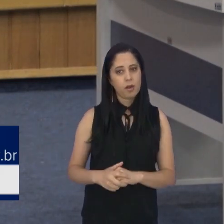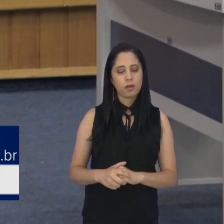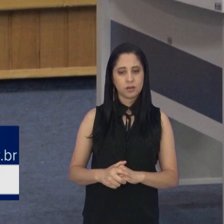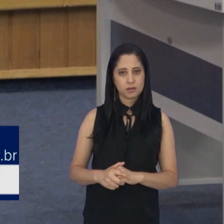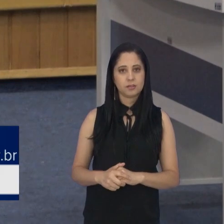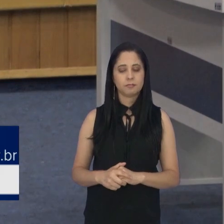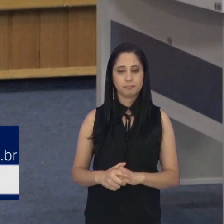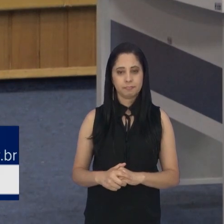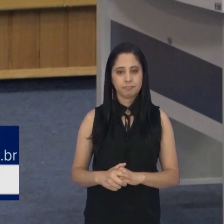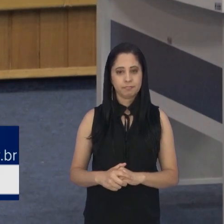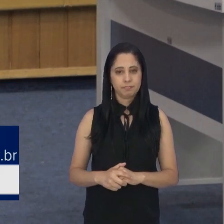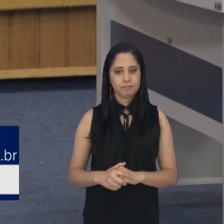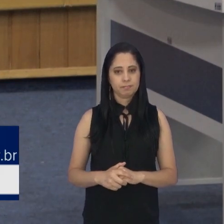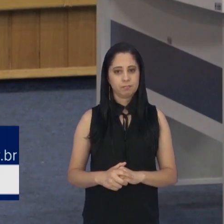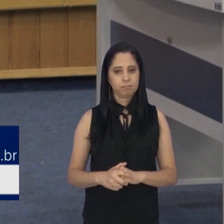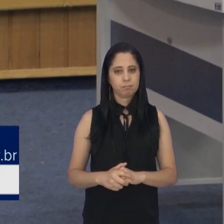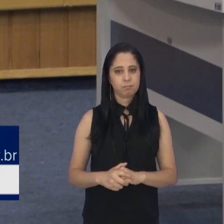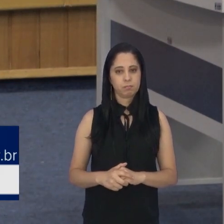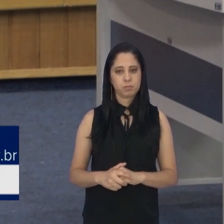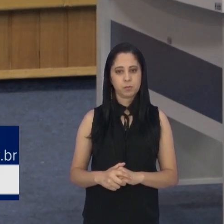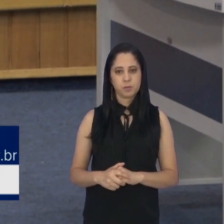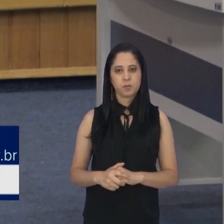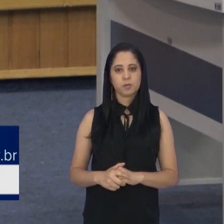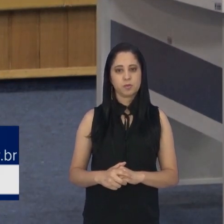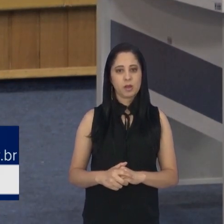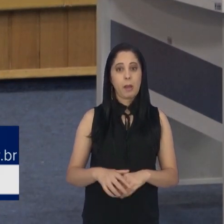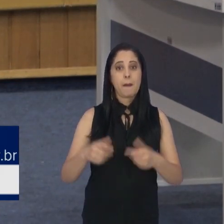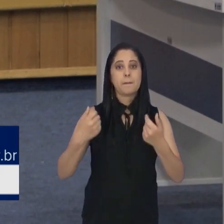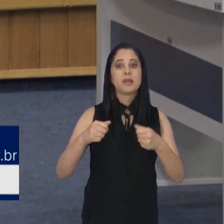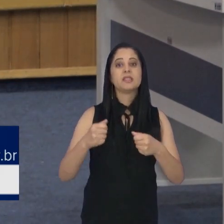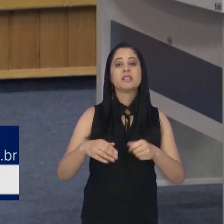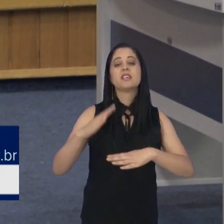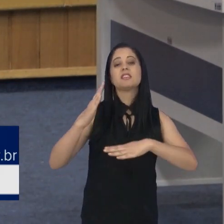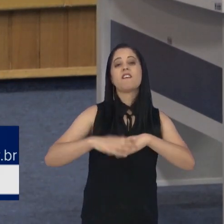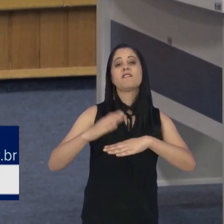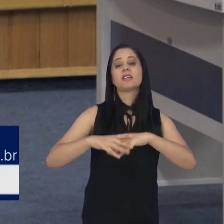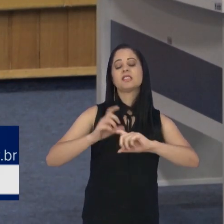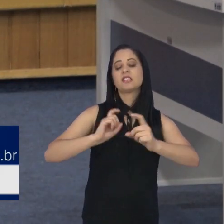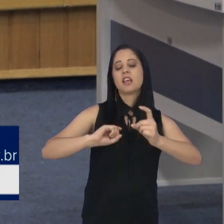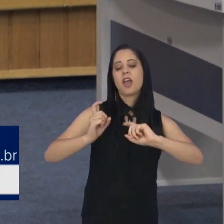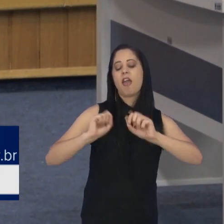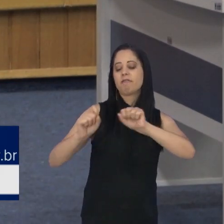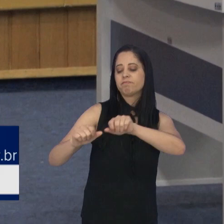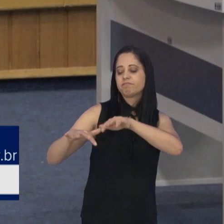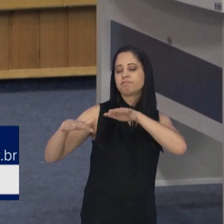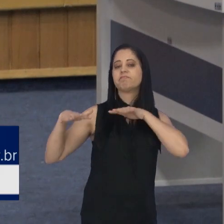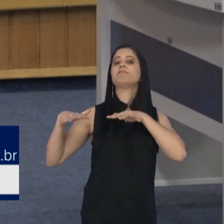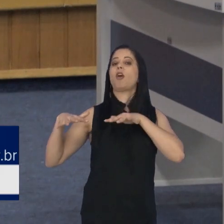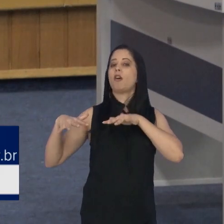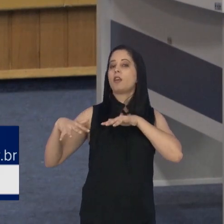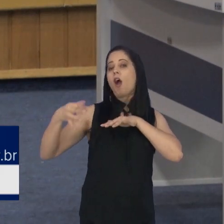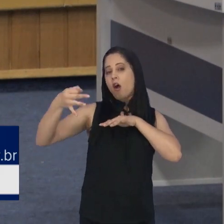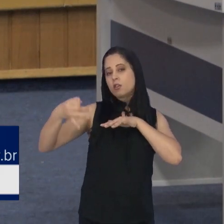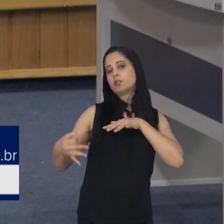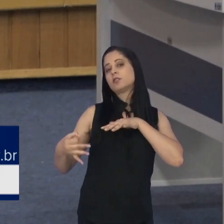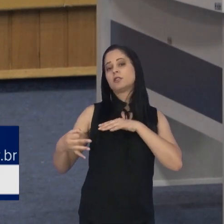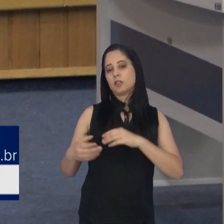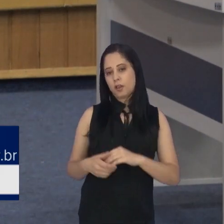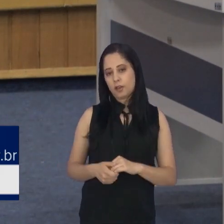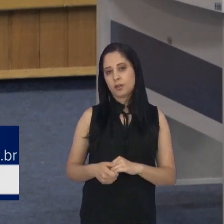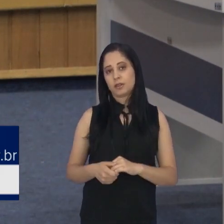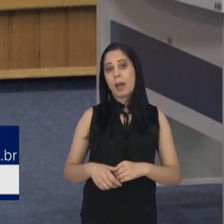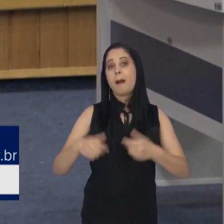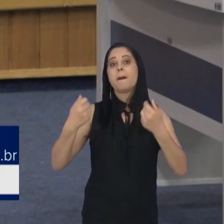se fazer aquelas plenárias. Tem que fazer o